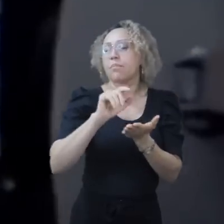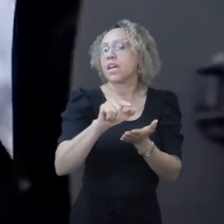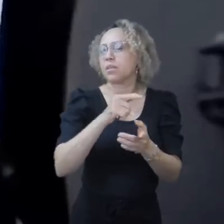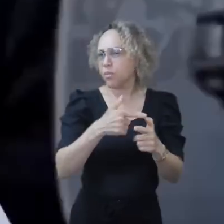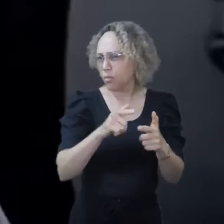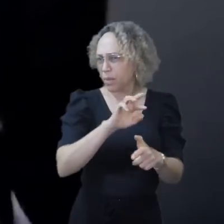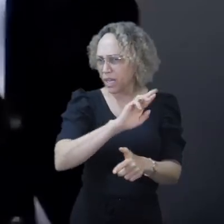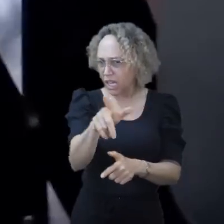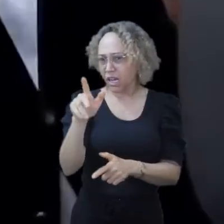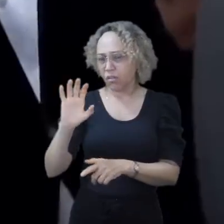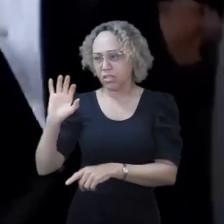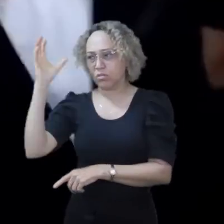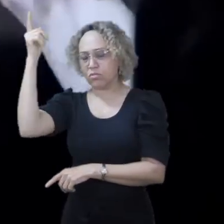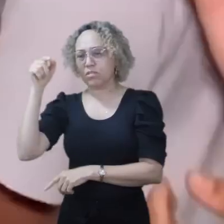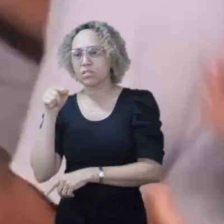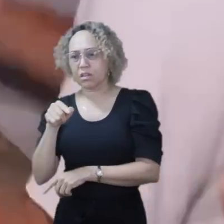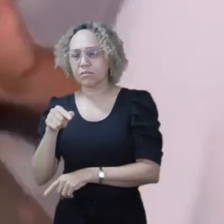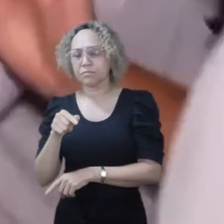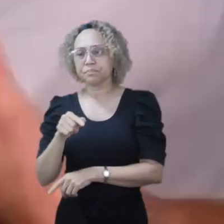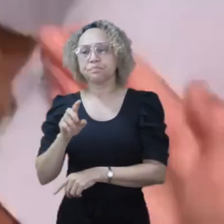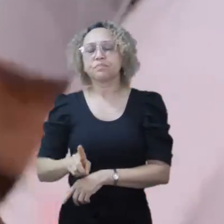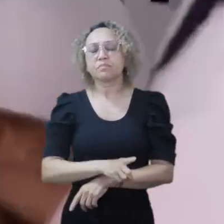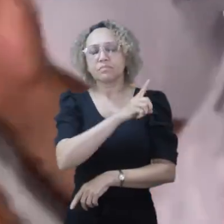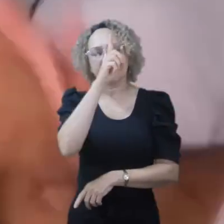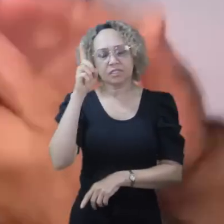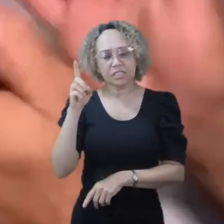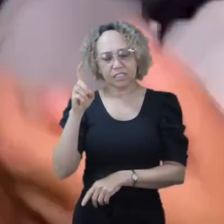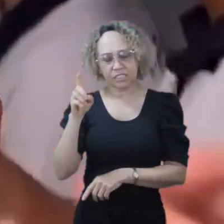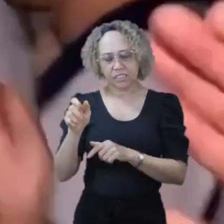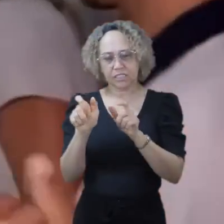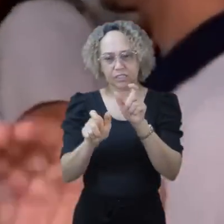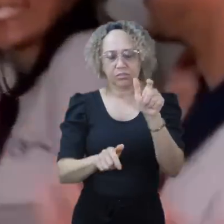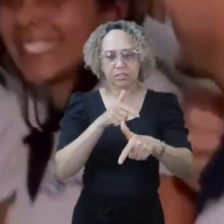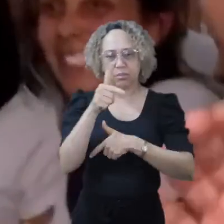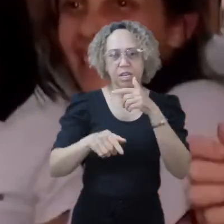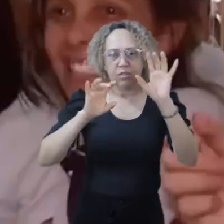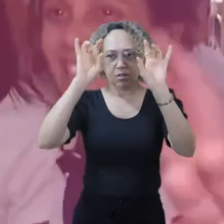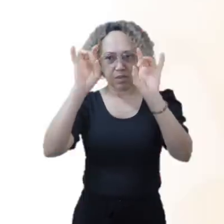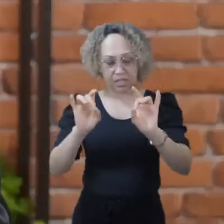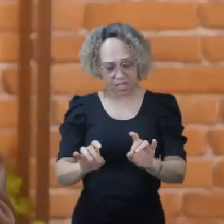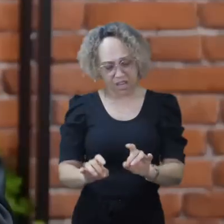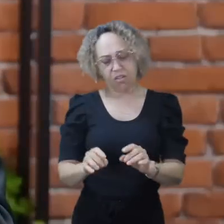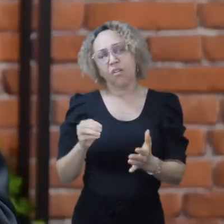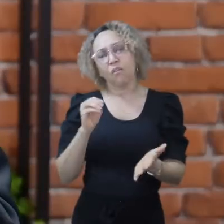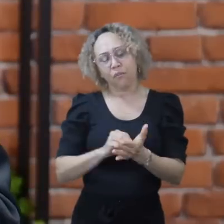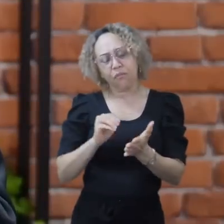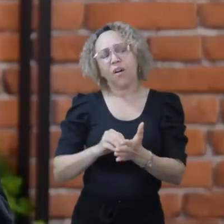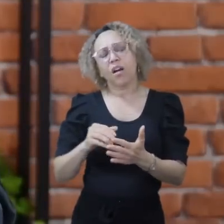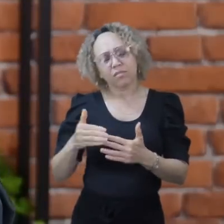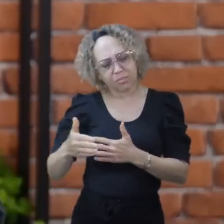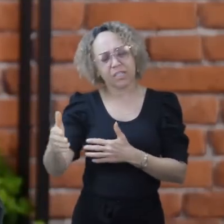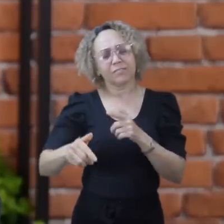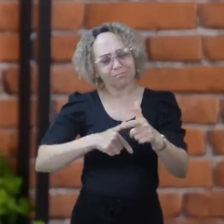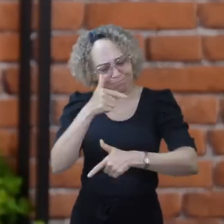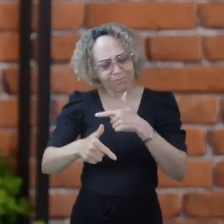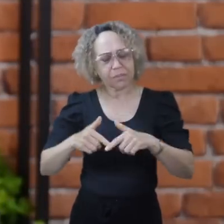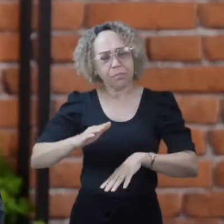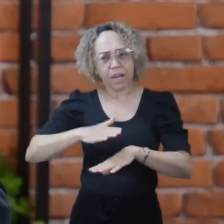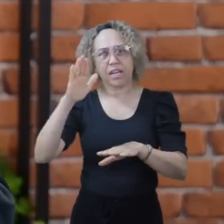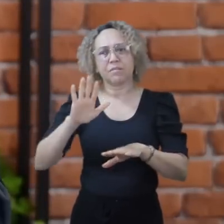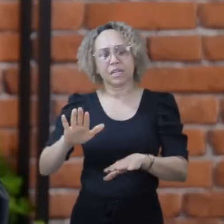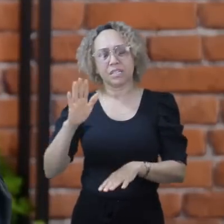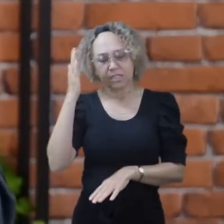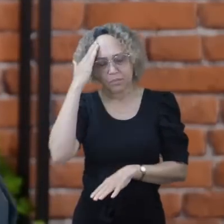queremos reafirmar: ainda há muito a fazer, mas nós provamos que é possível crescer, distribuindo